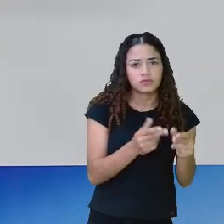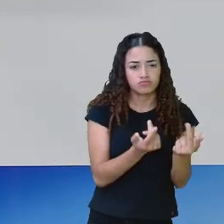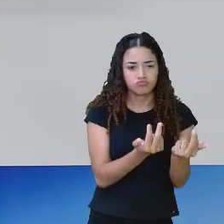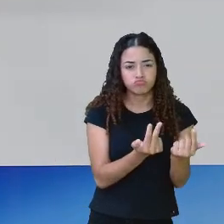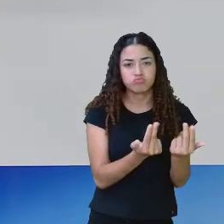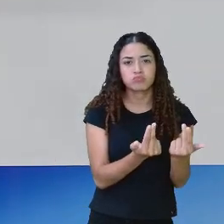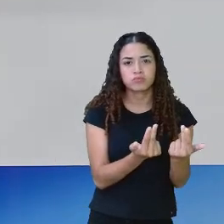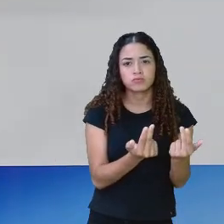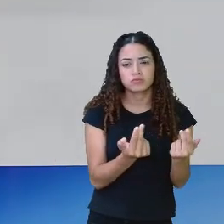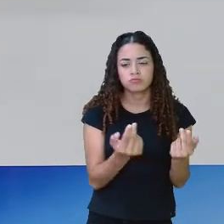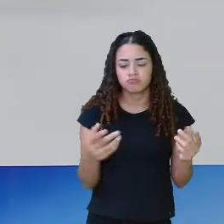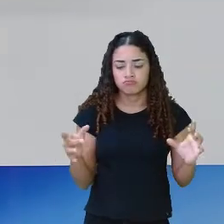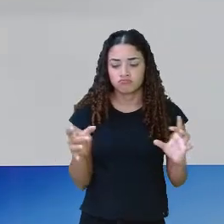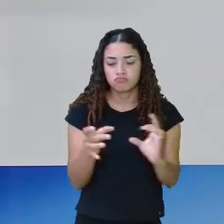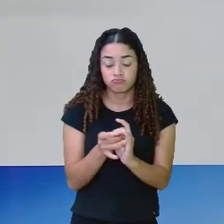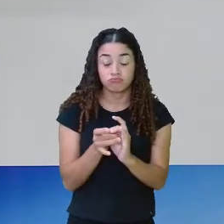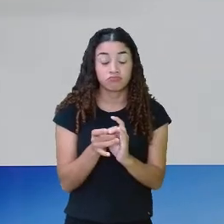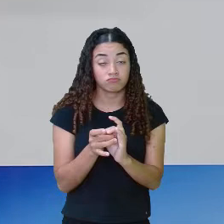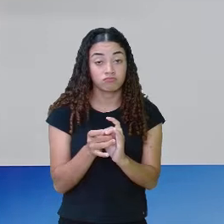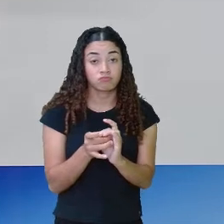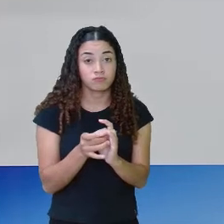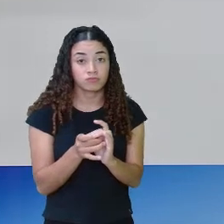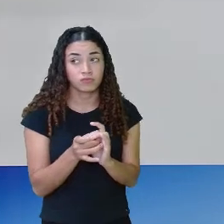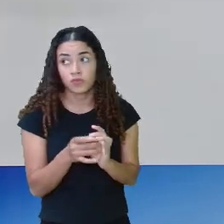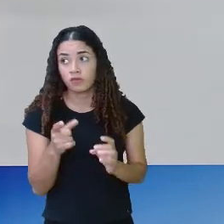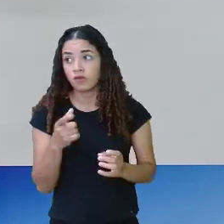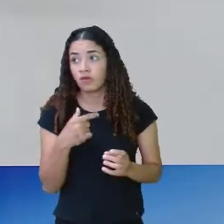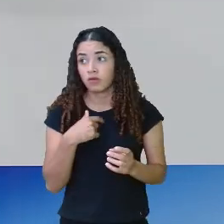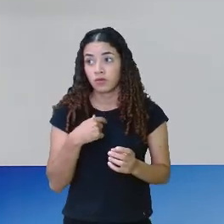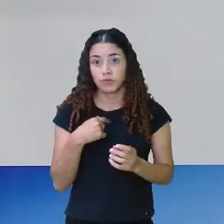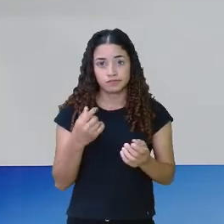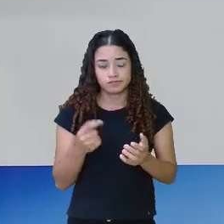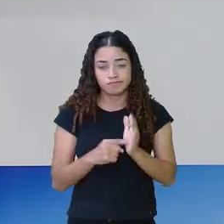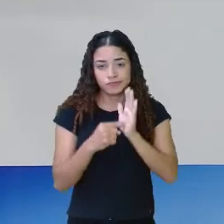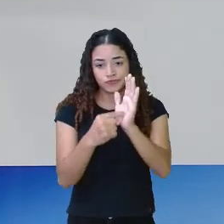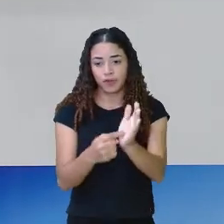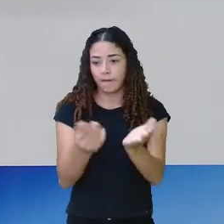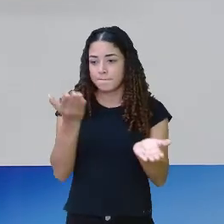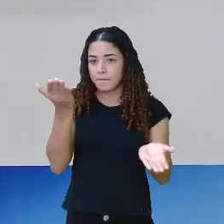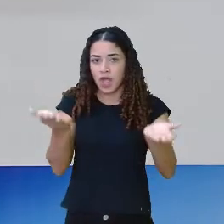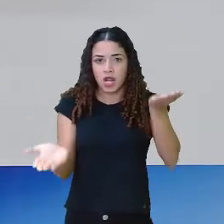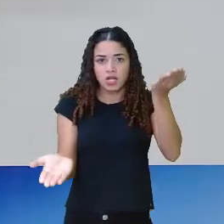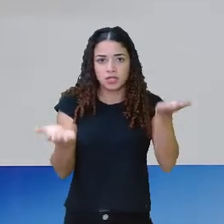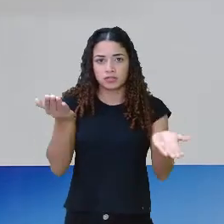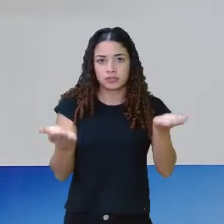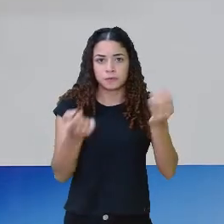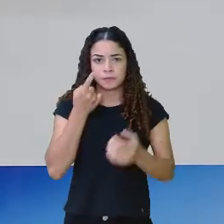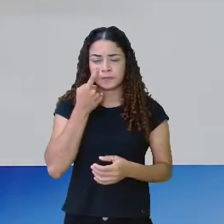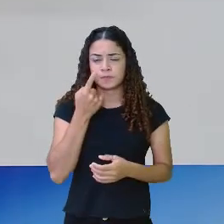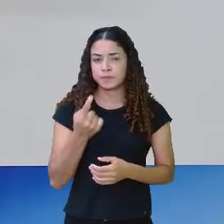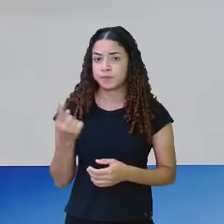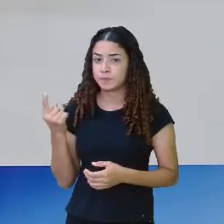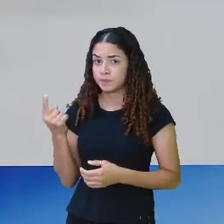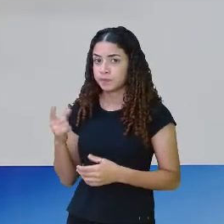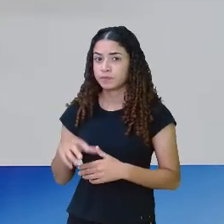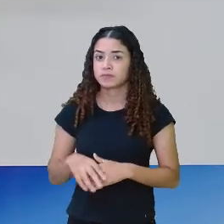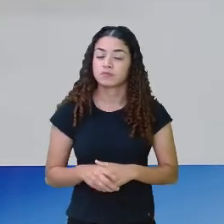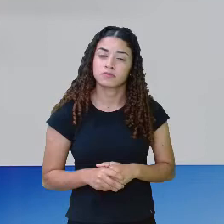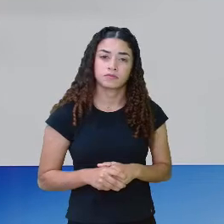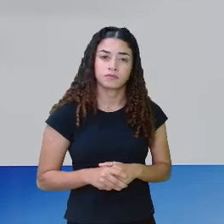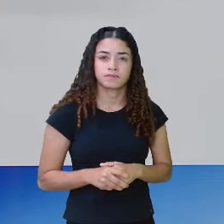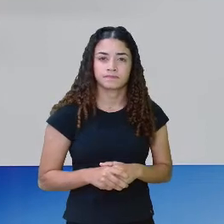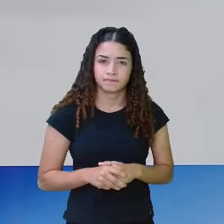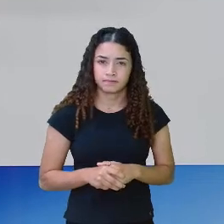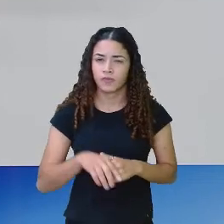igualdade. Eu trouxe uma balança, que aqui está aparecendo na imagem, para que